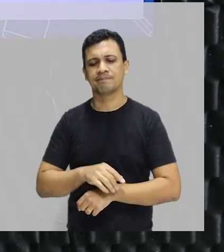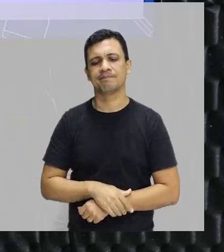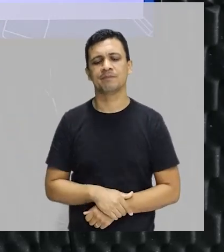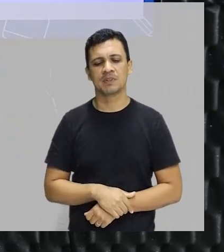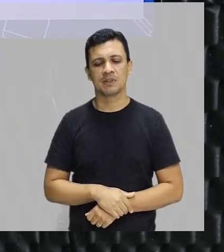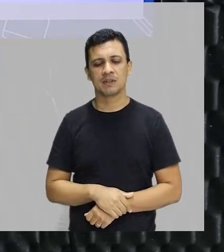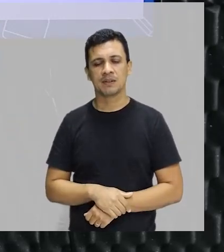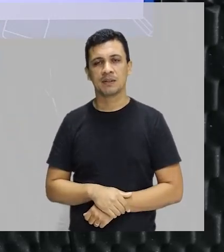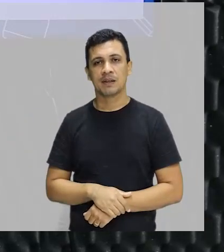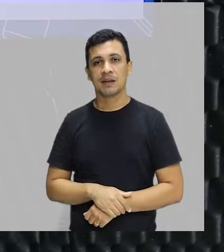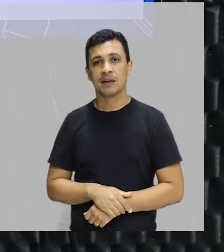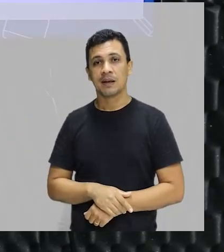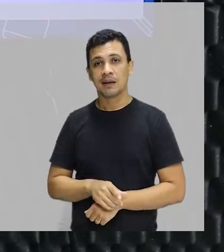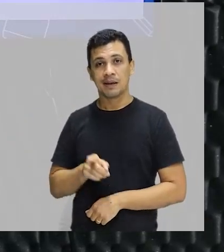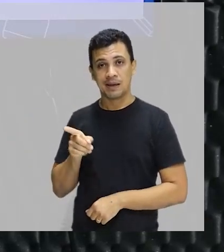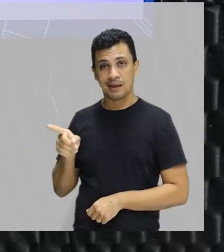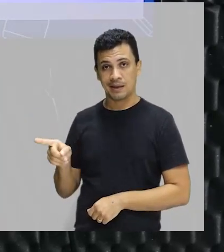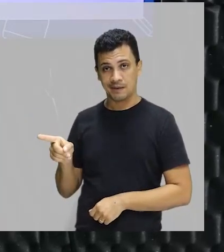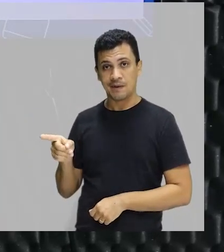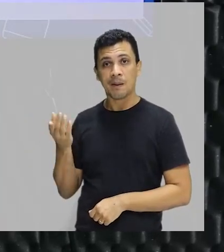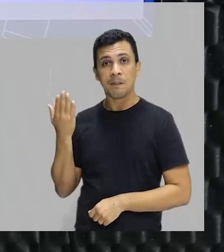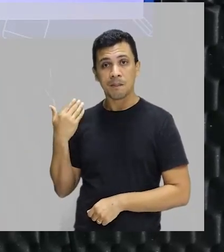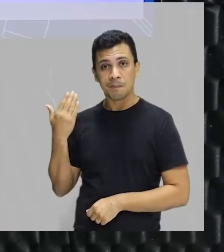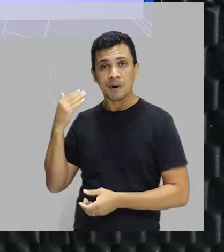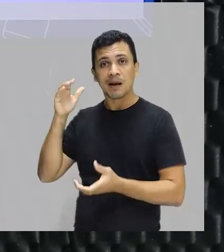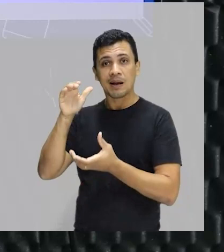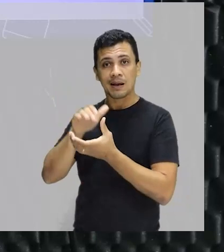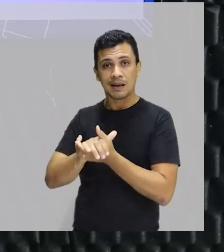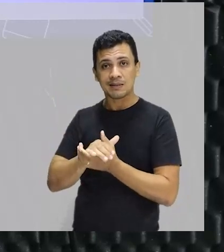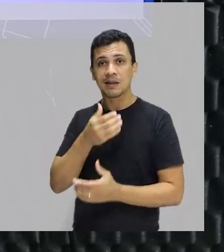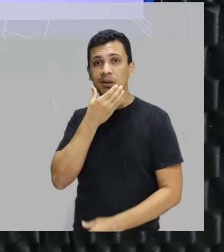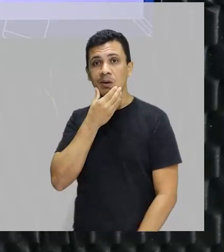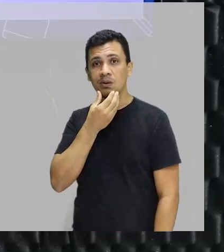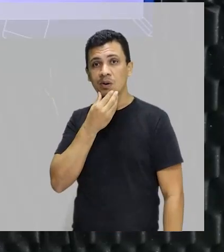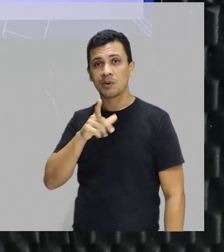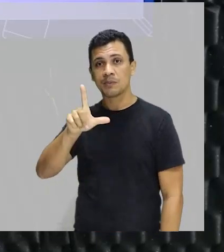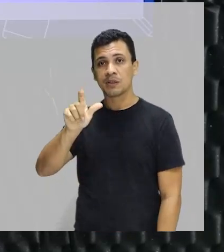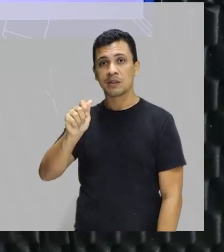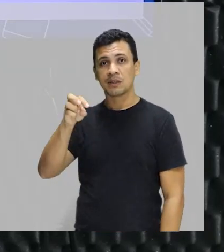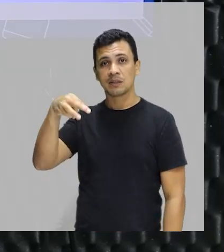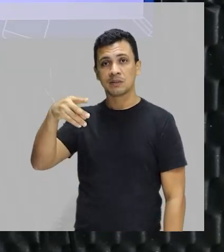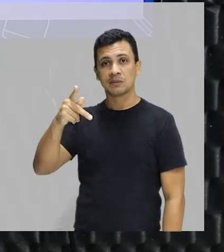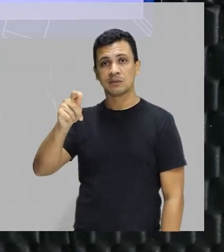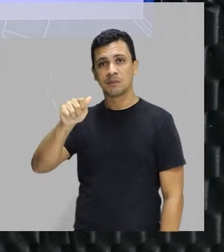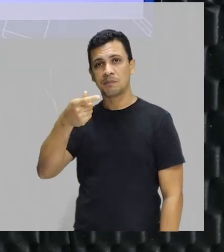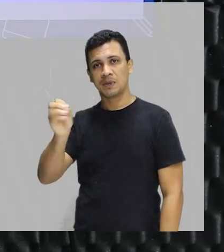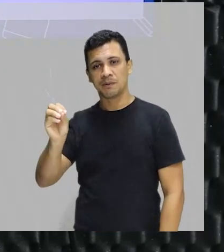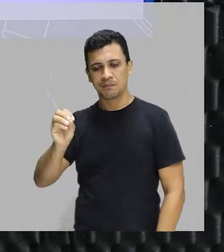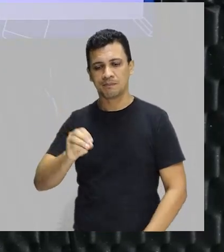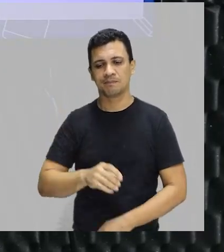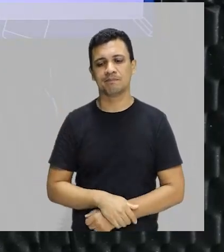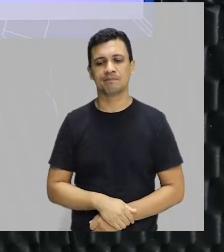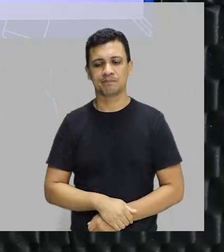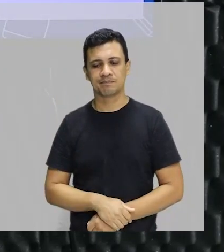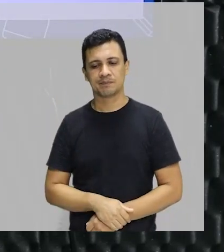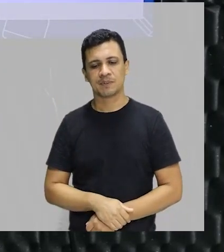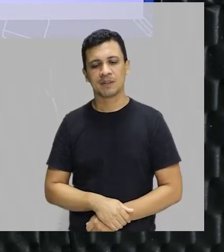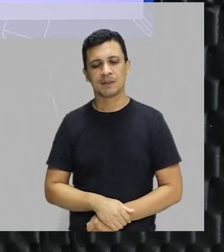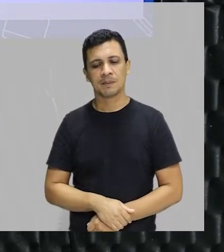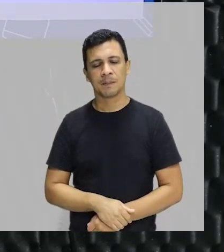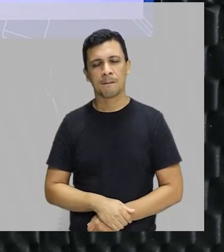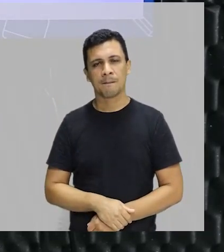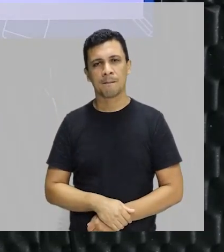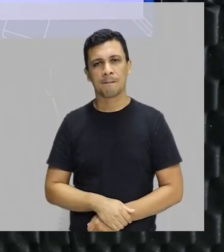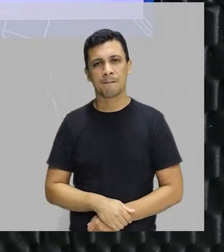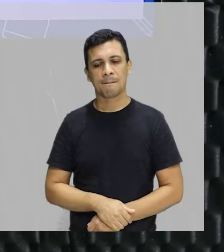was married, ela foi casada com o Lampião. E agora sim, a última. She was the first woman to join